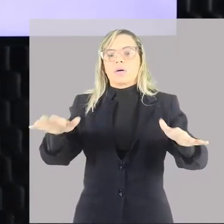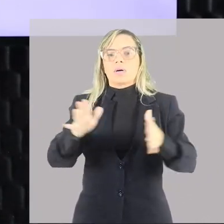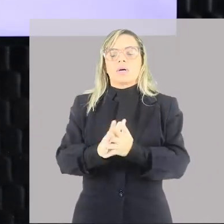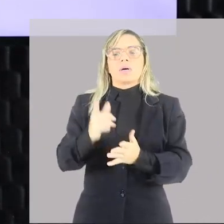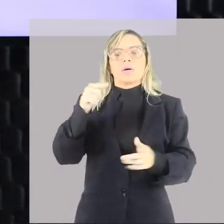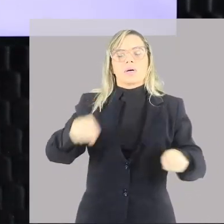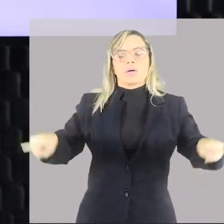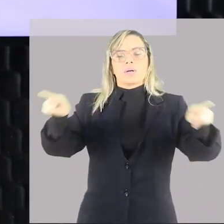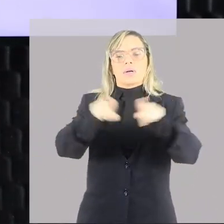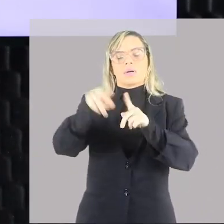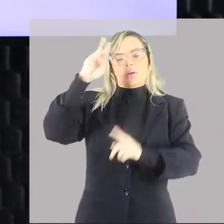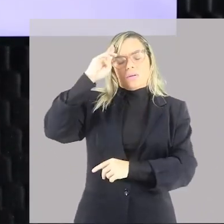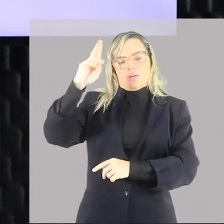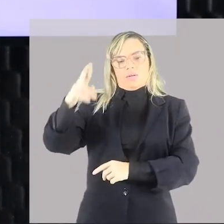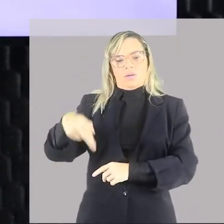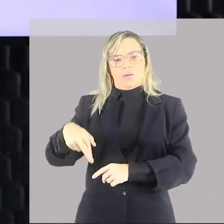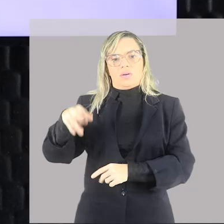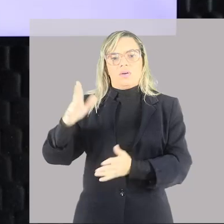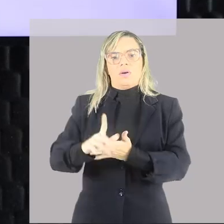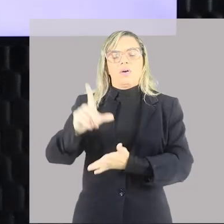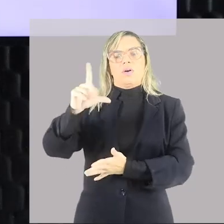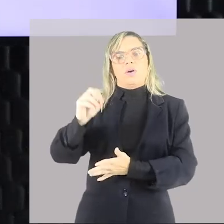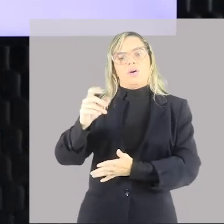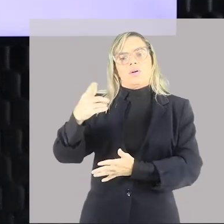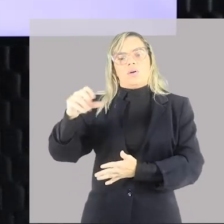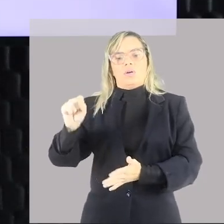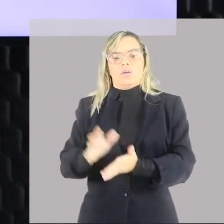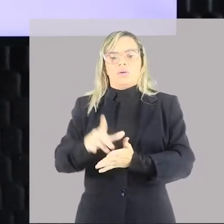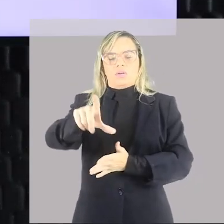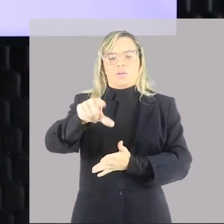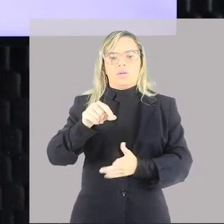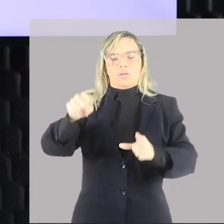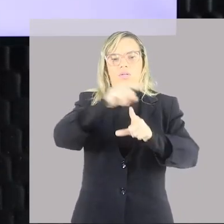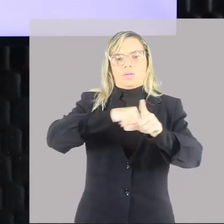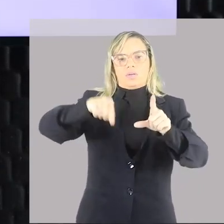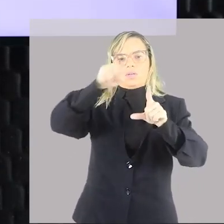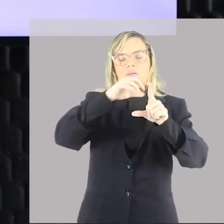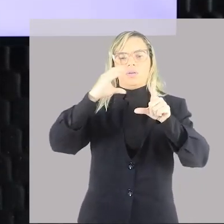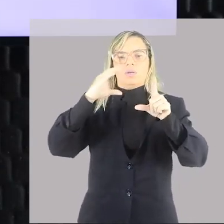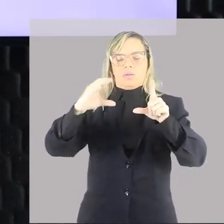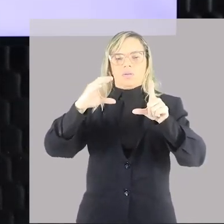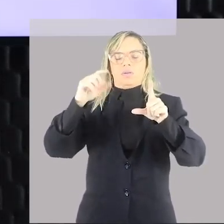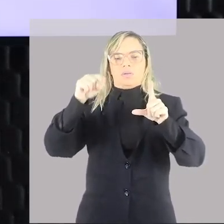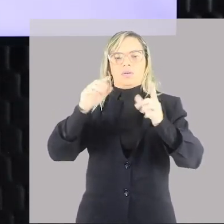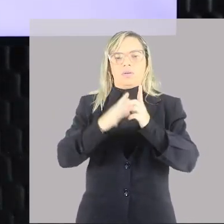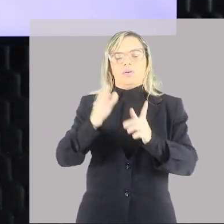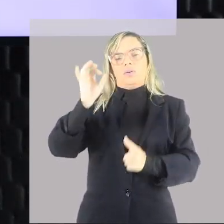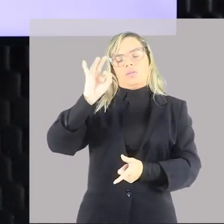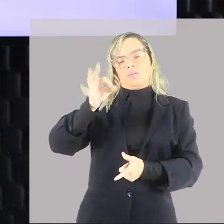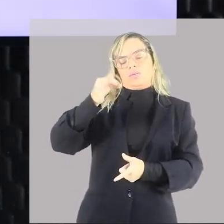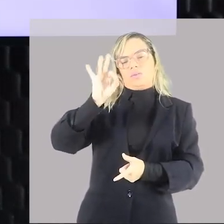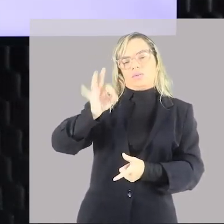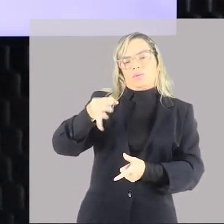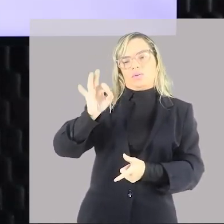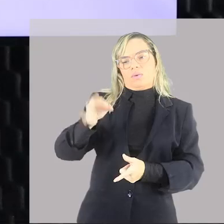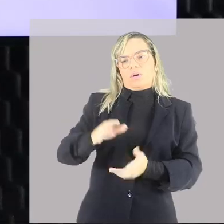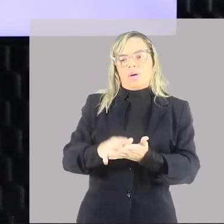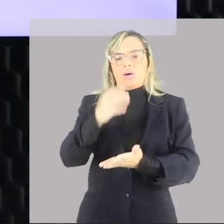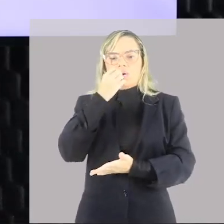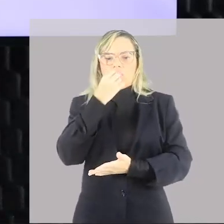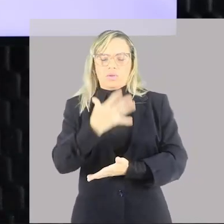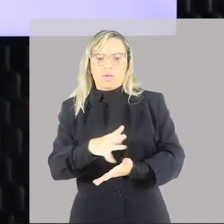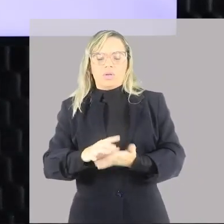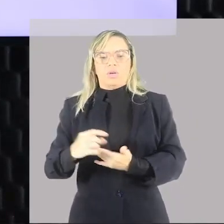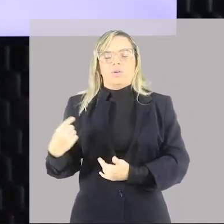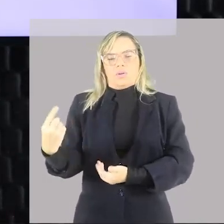racional. Então você vai marcar a letra C de casa, correto? Marque para você aí a letra C, que já fica muito bom